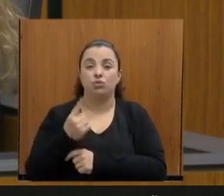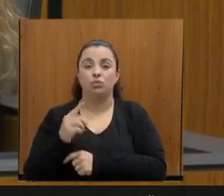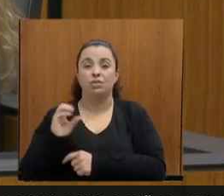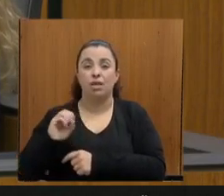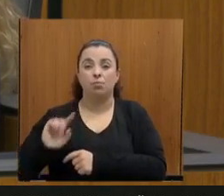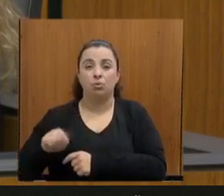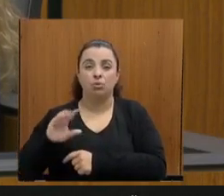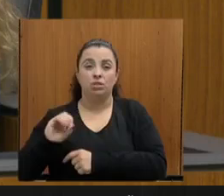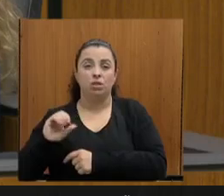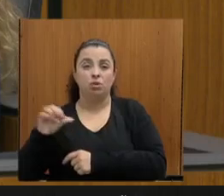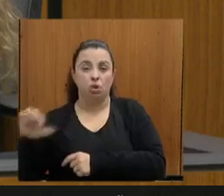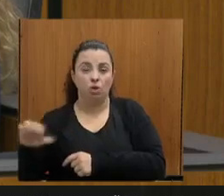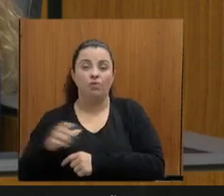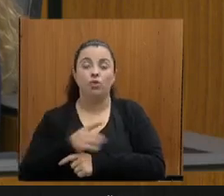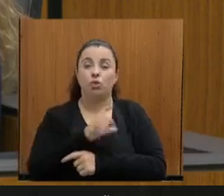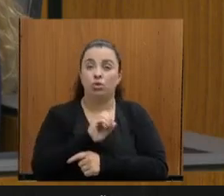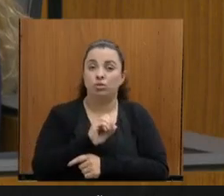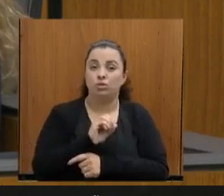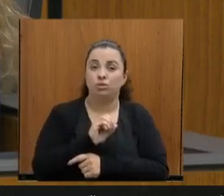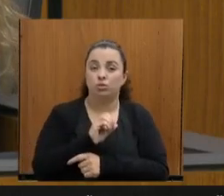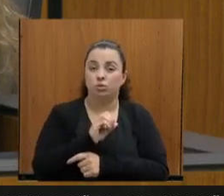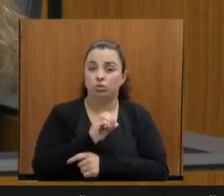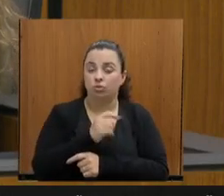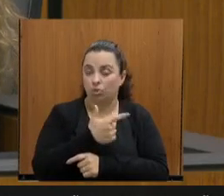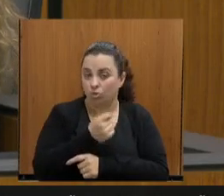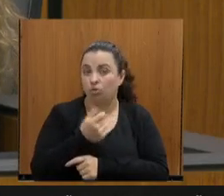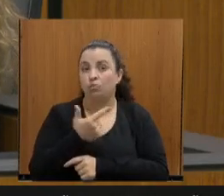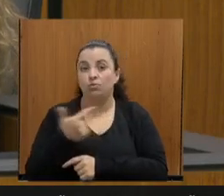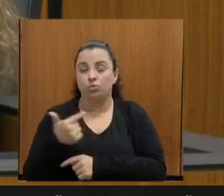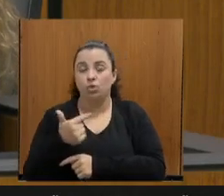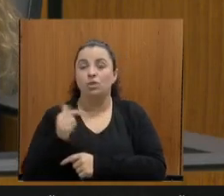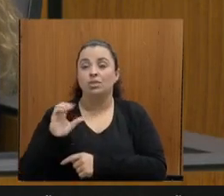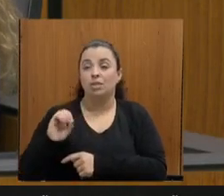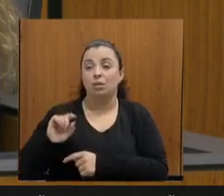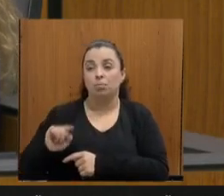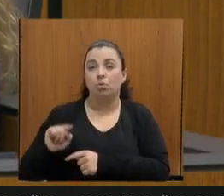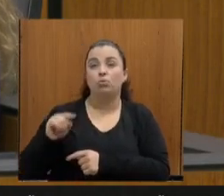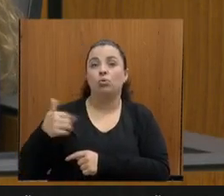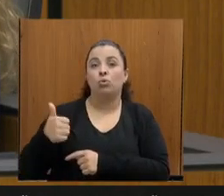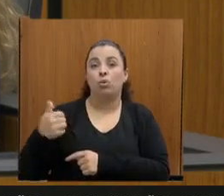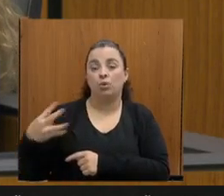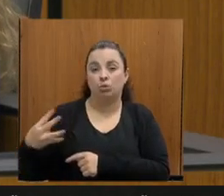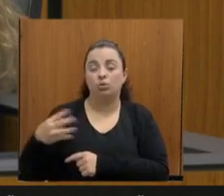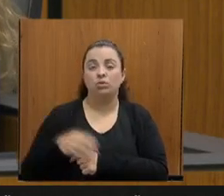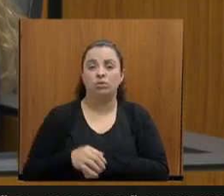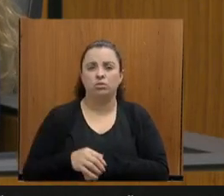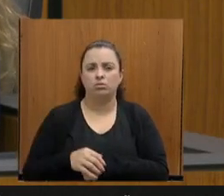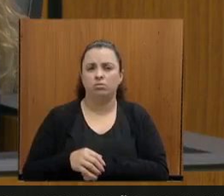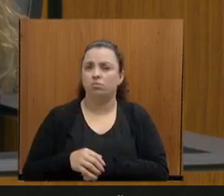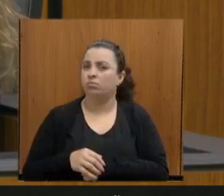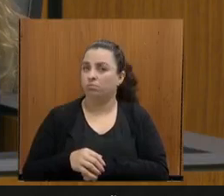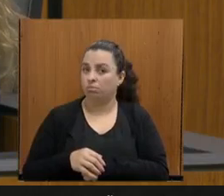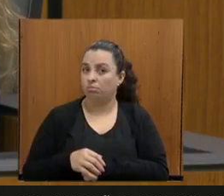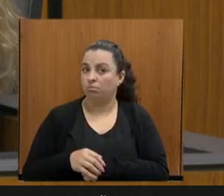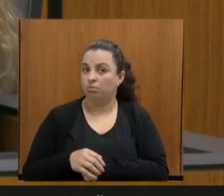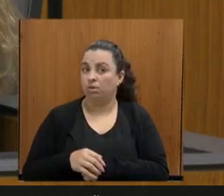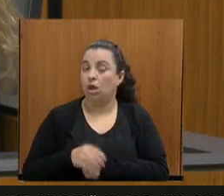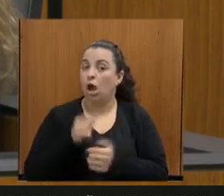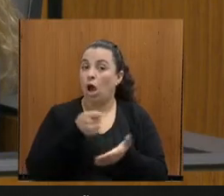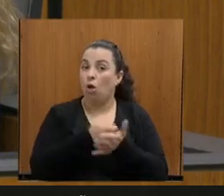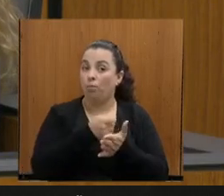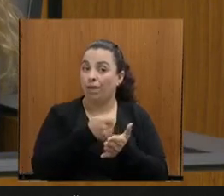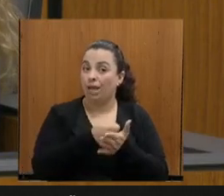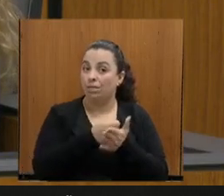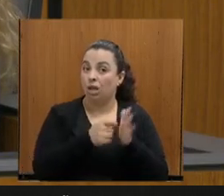2022 está em 0.14 o centro deveria ter sido um porcento do orçamento executado